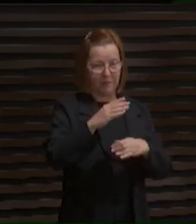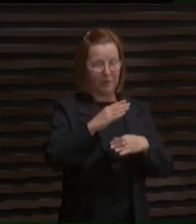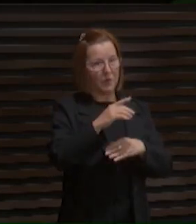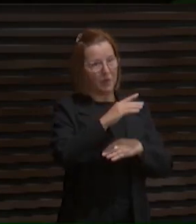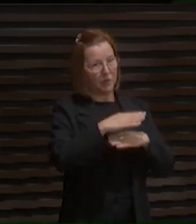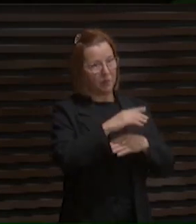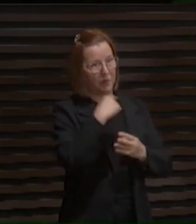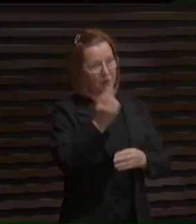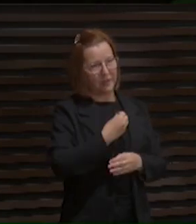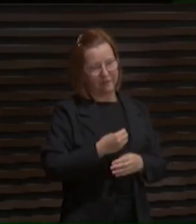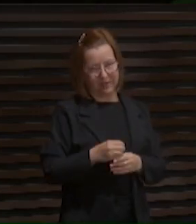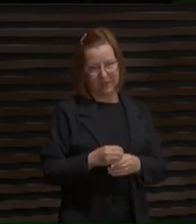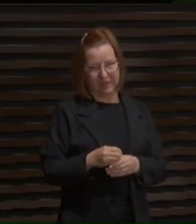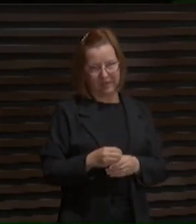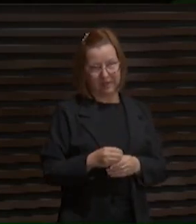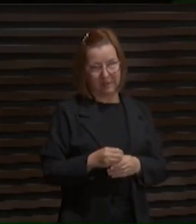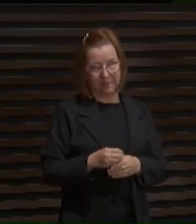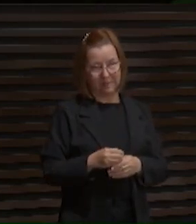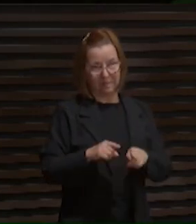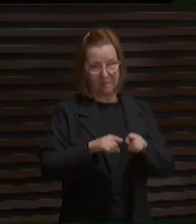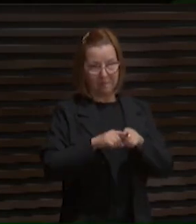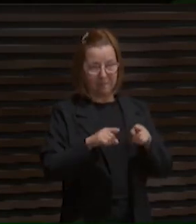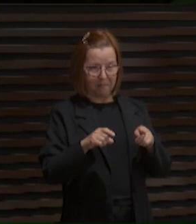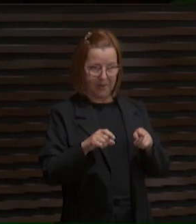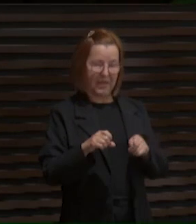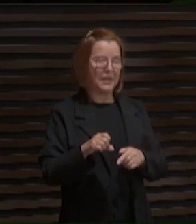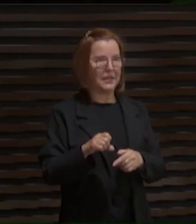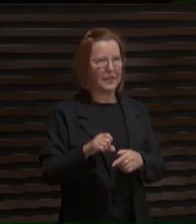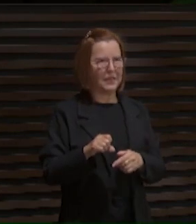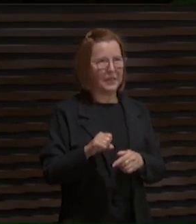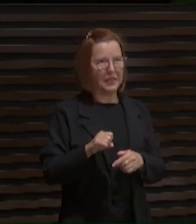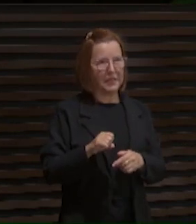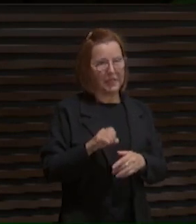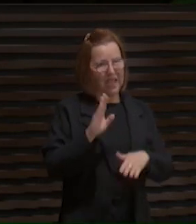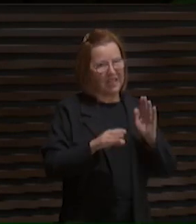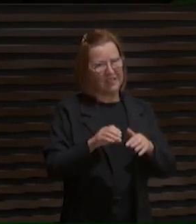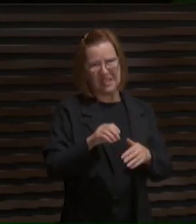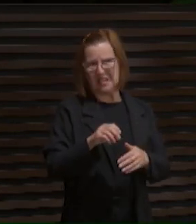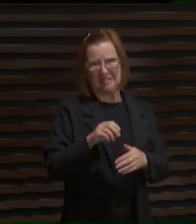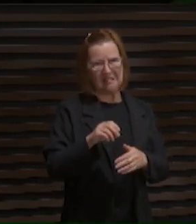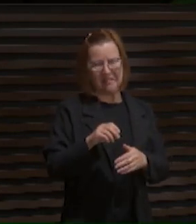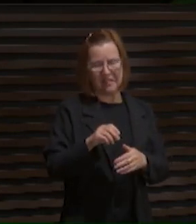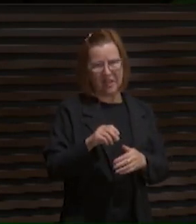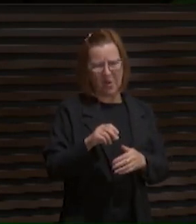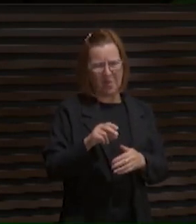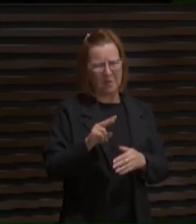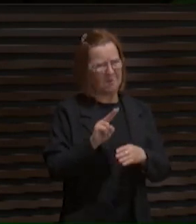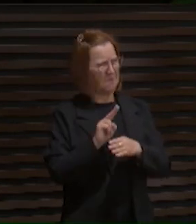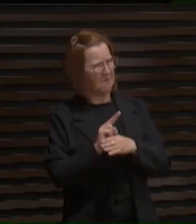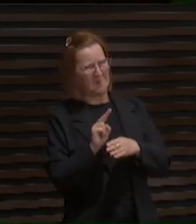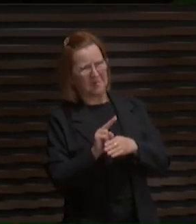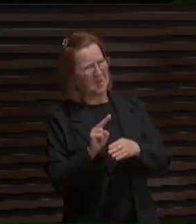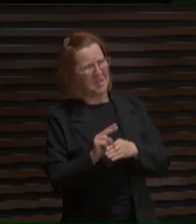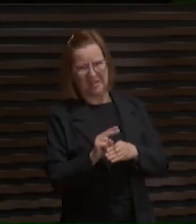a guarda, quando não nos protegemos. Outra é nos entregarmos a Ele. A